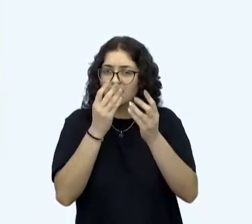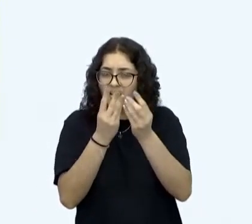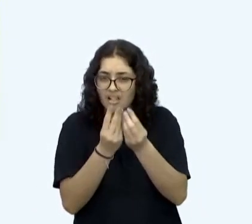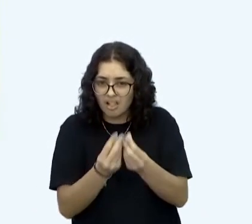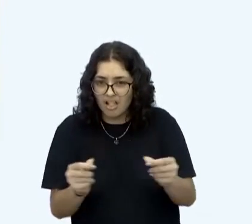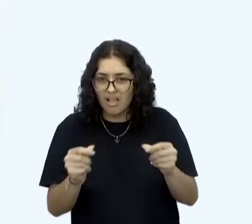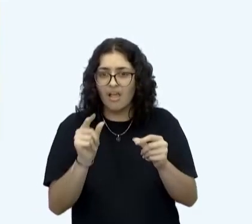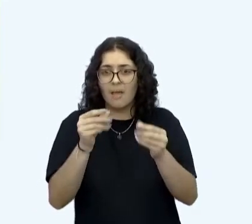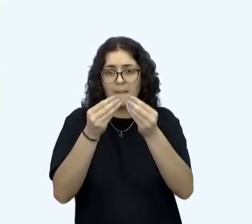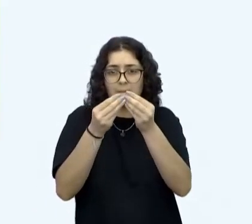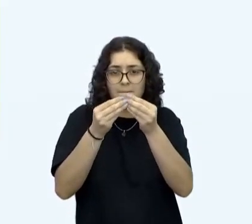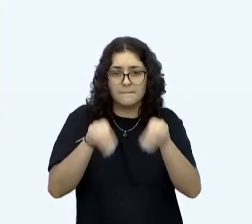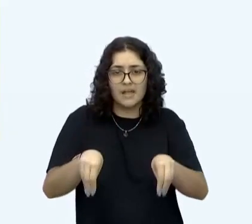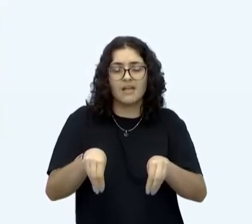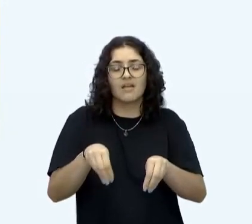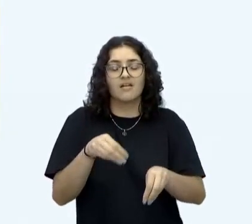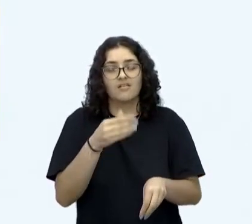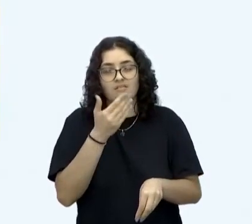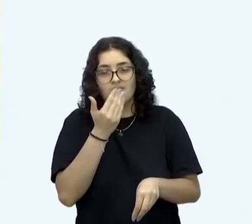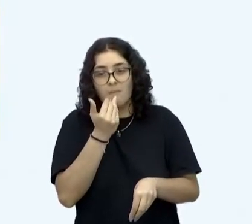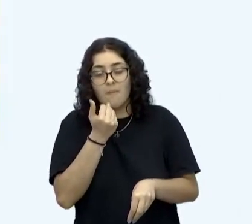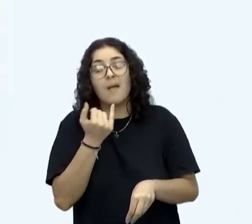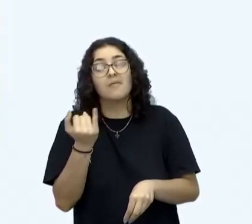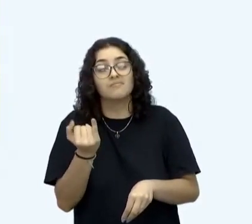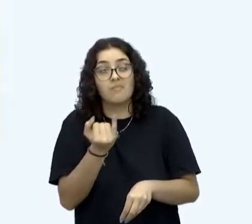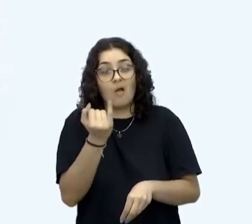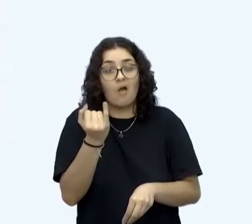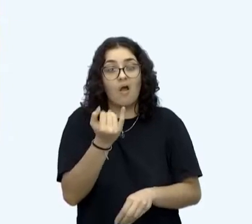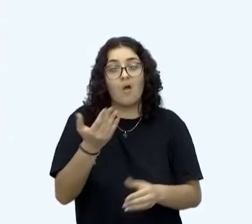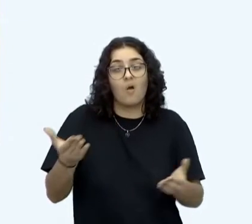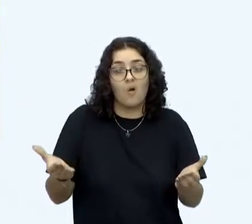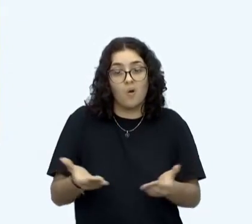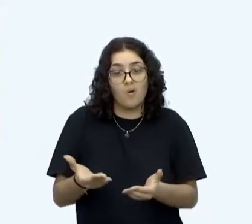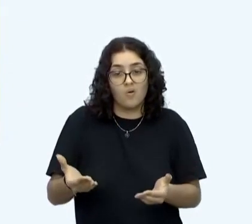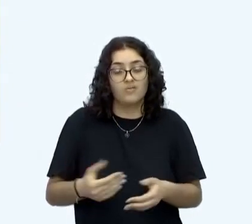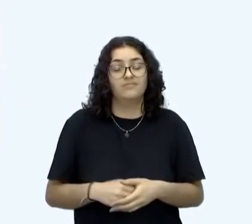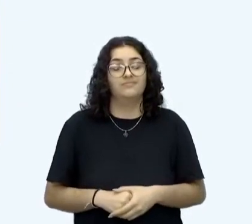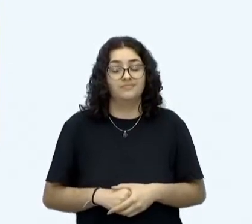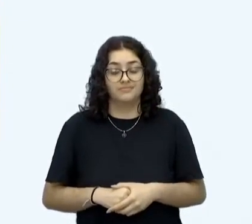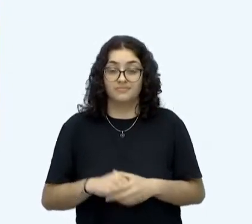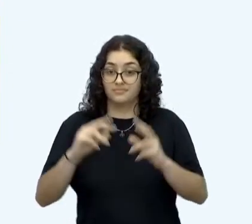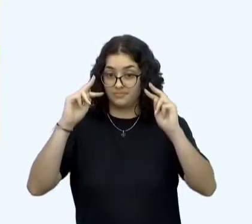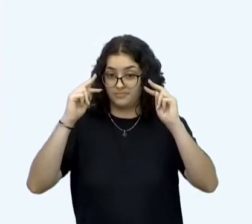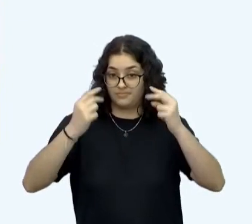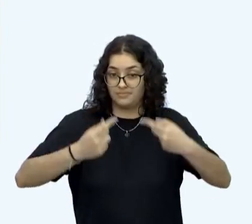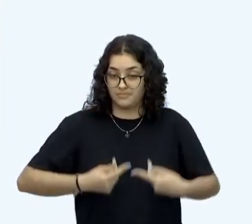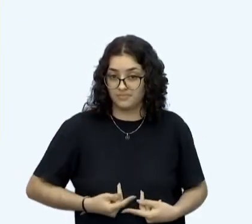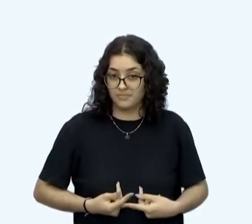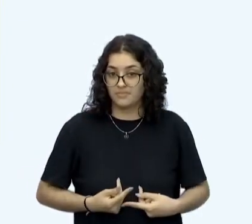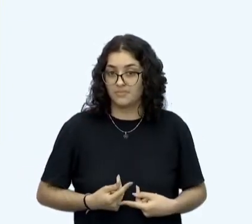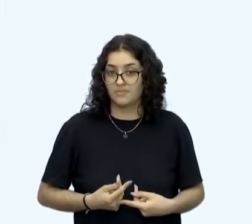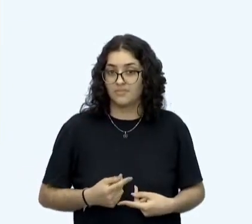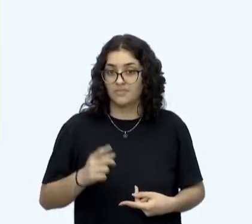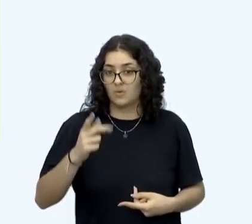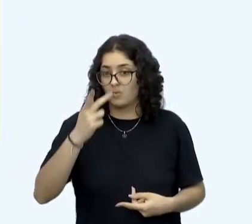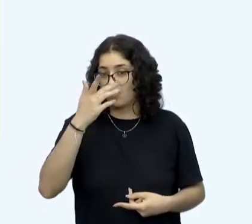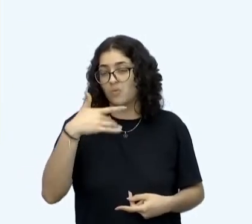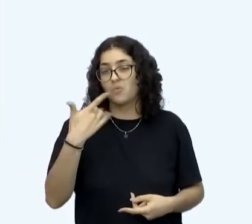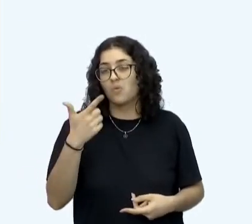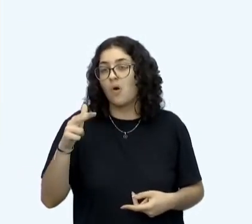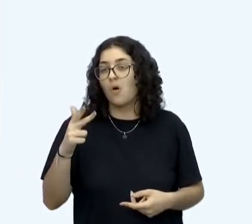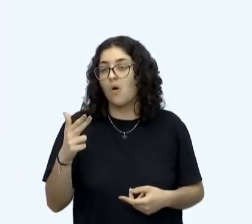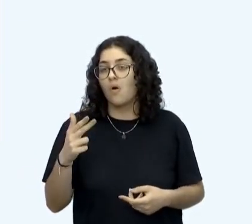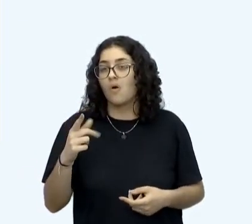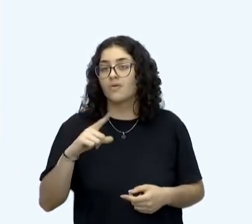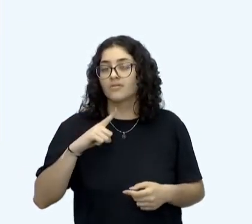perda e desperdício dos alimentos em potencial, hoje e sempre. Um ser humano, como outros animais,